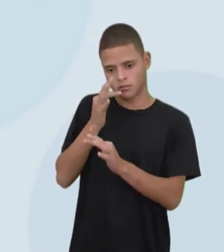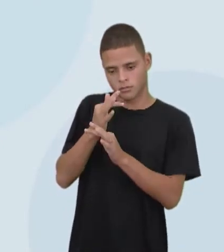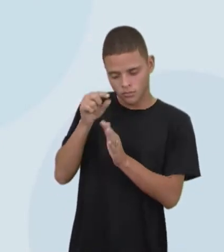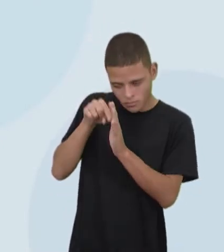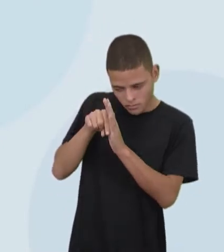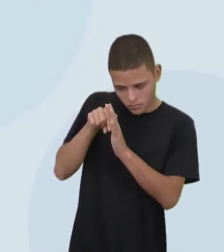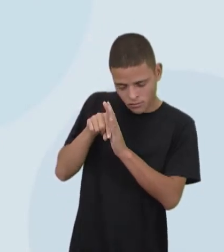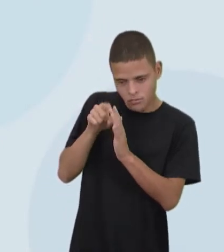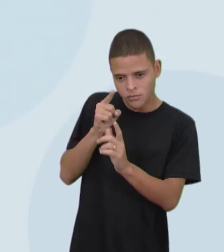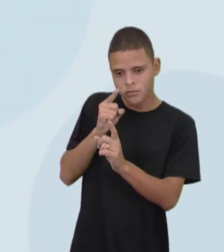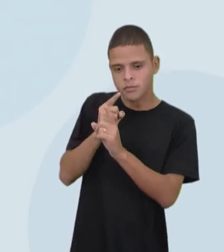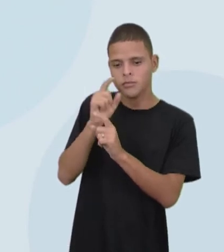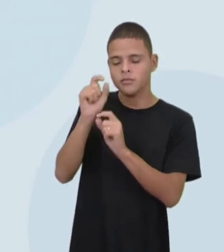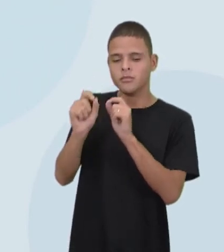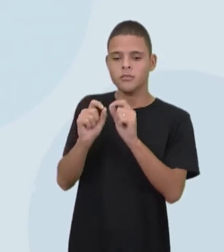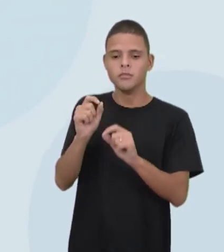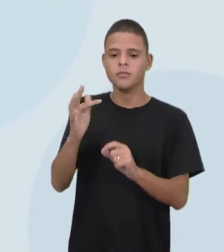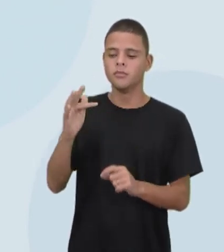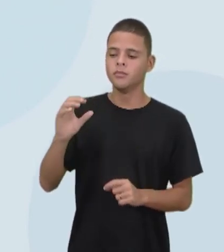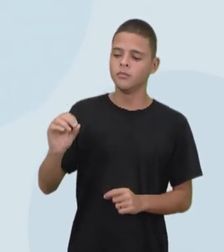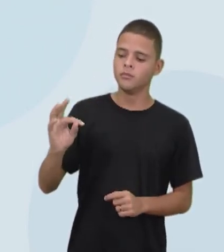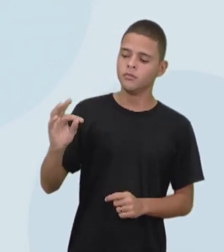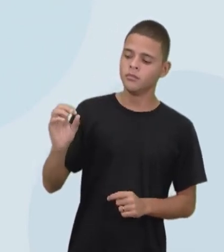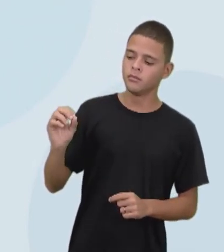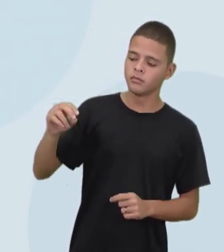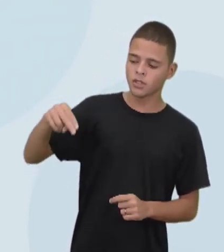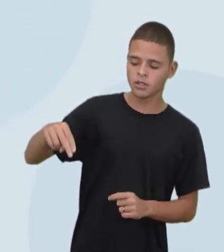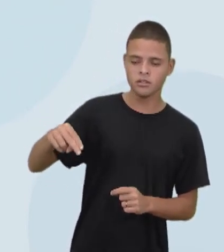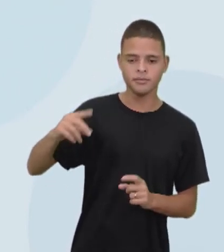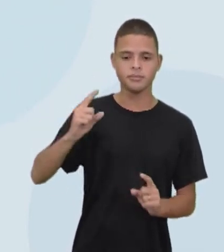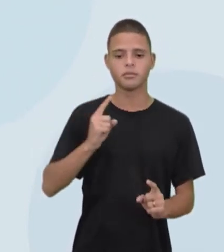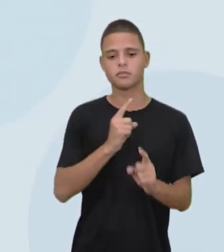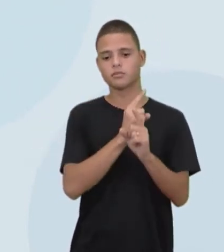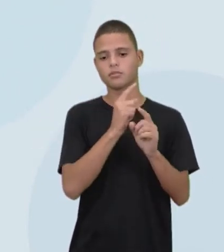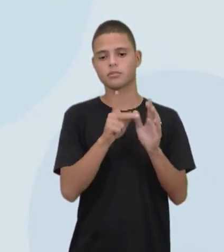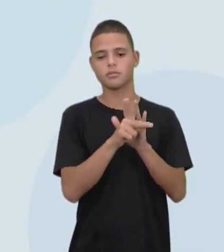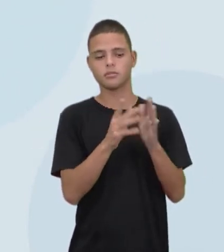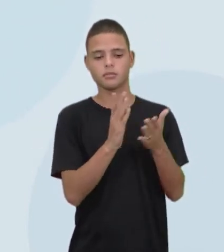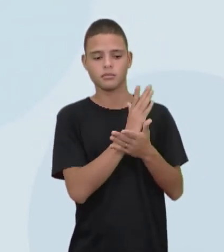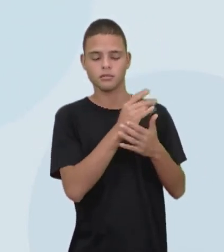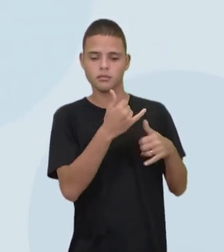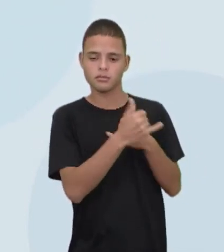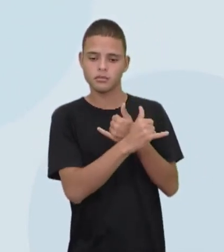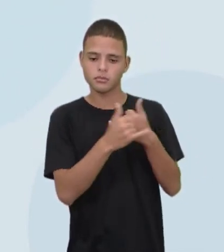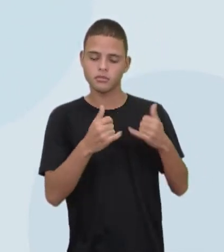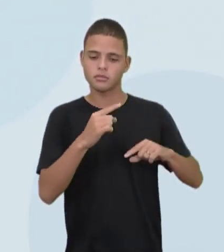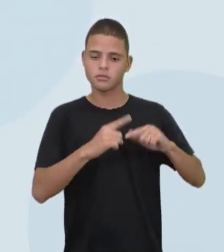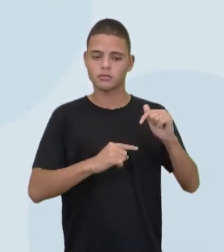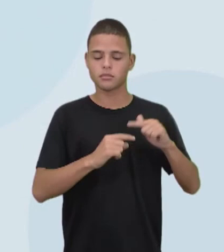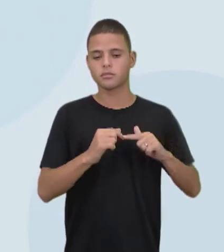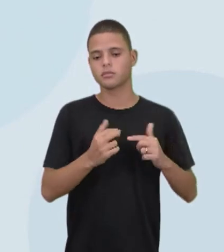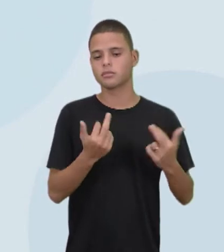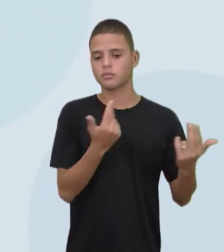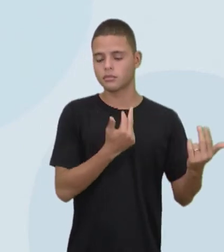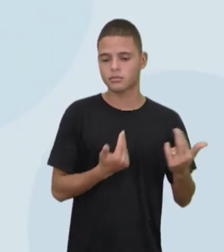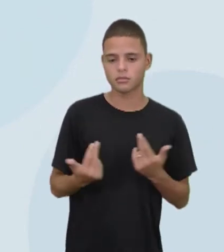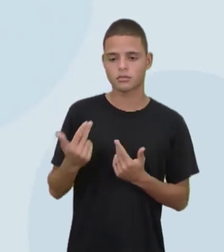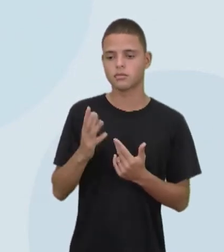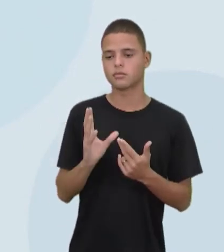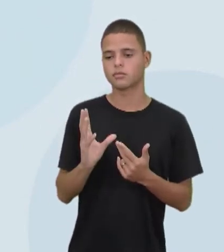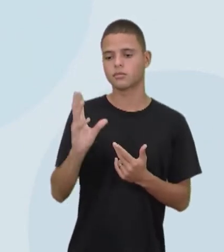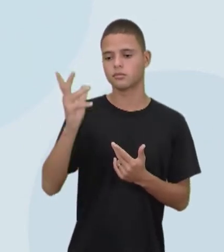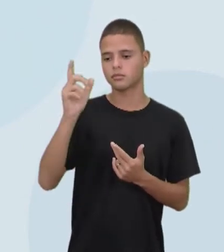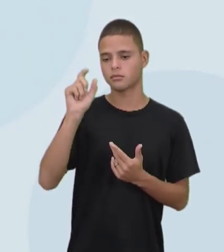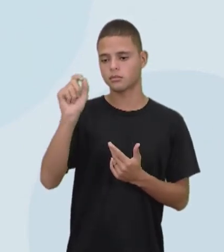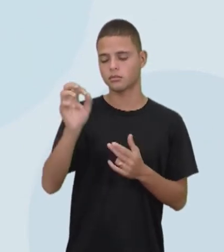comprimento de onda compatível com o material fotovoltaico colide com elétrons do mesmo material, arrancando e gerando uma